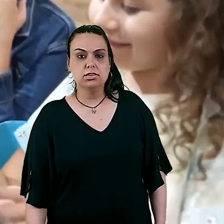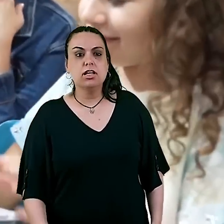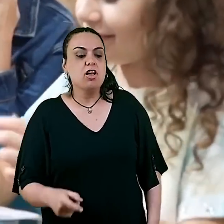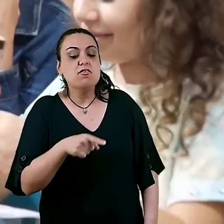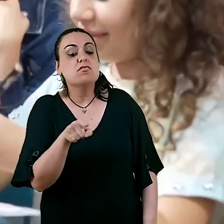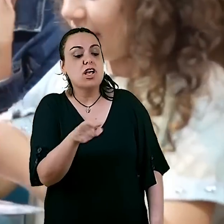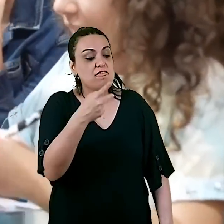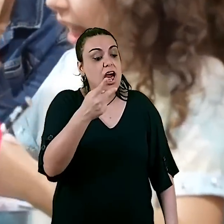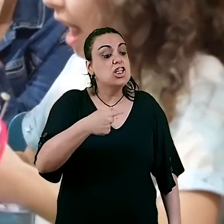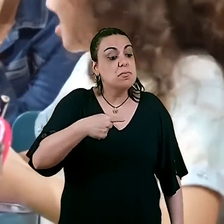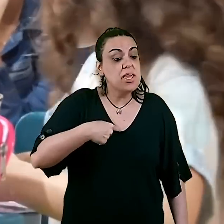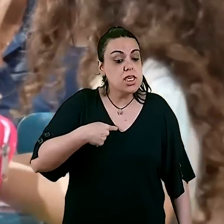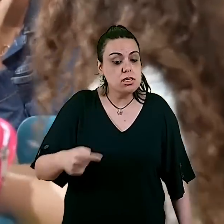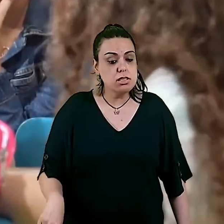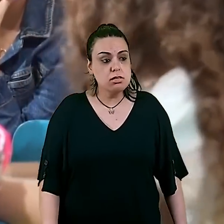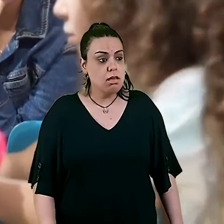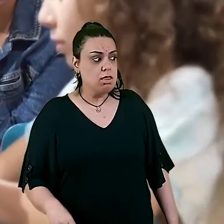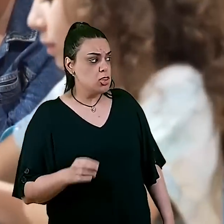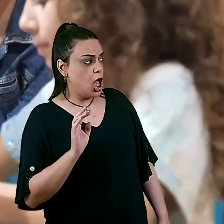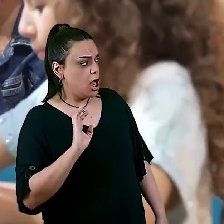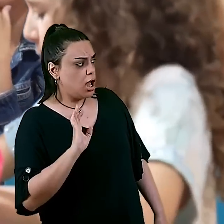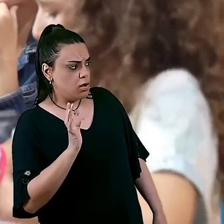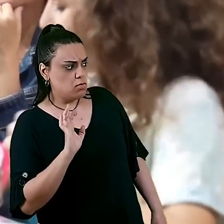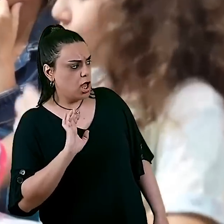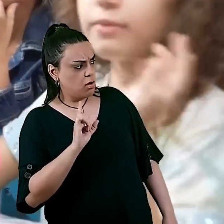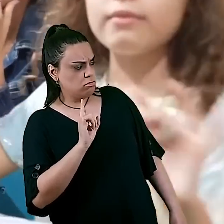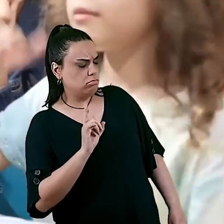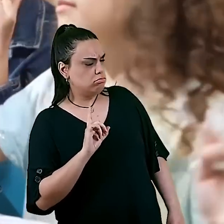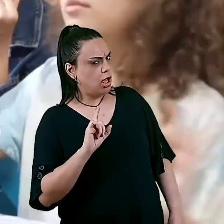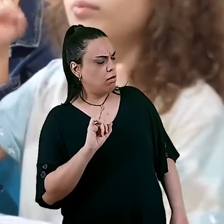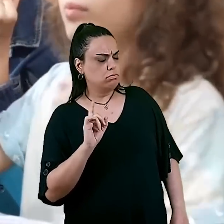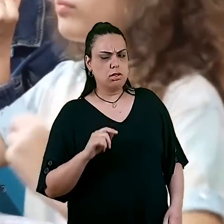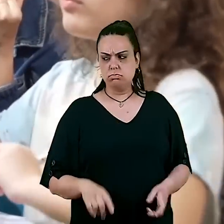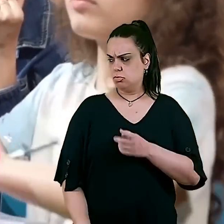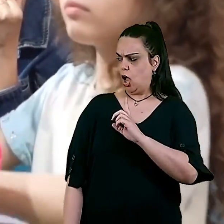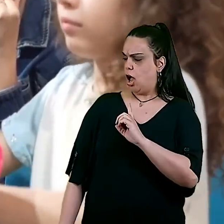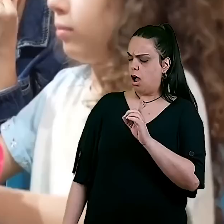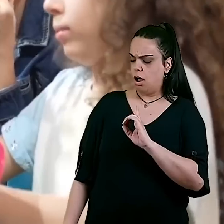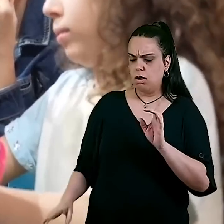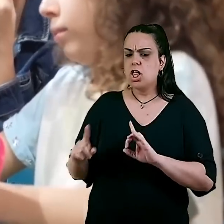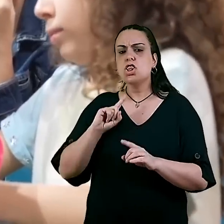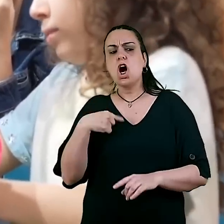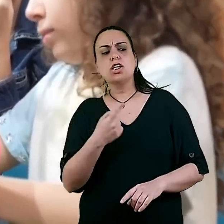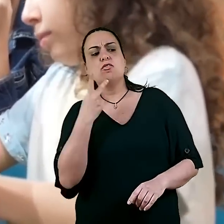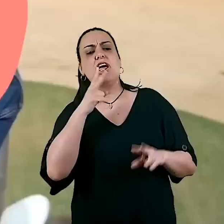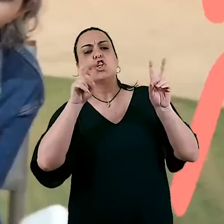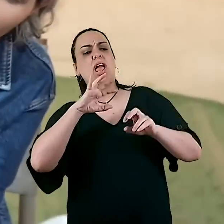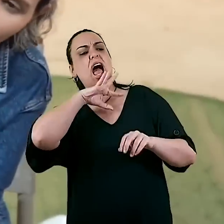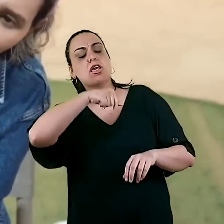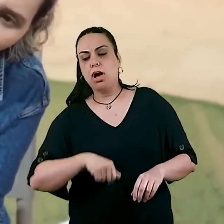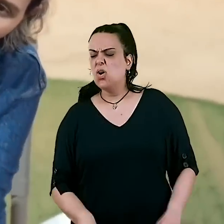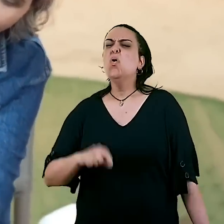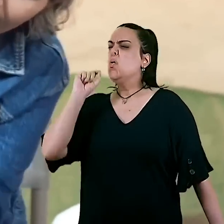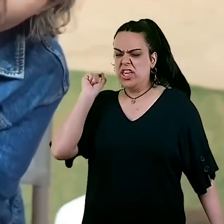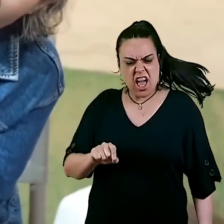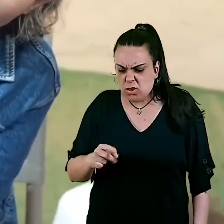Tá falando de mim, é? Não. Hã? Uh-uh. Não. A gente não fala sobre mal. O que tu